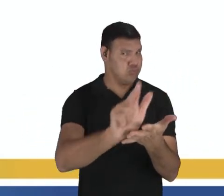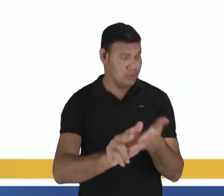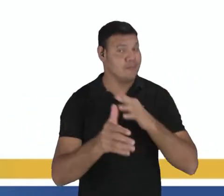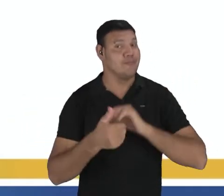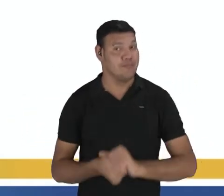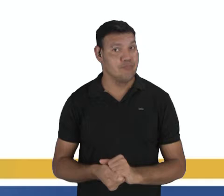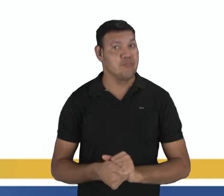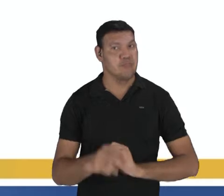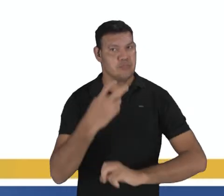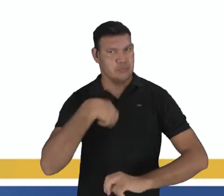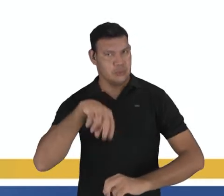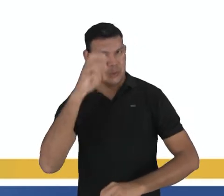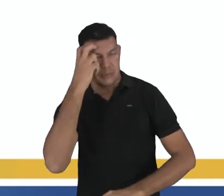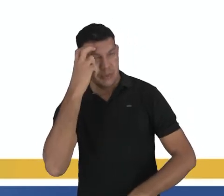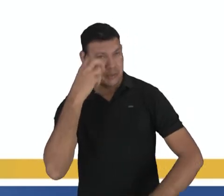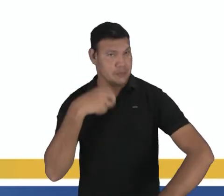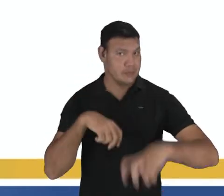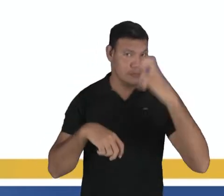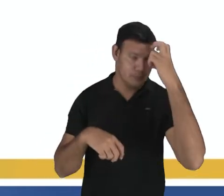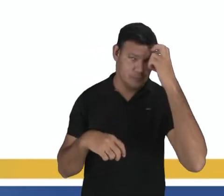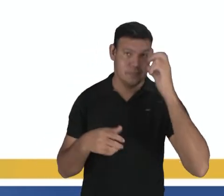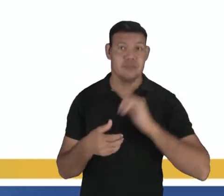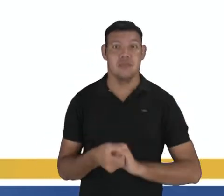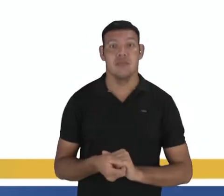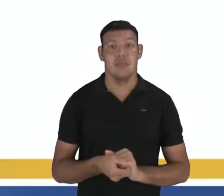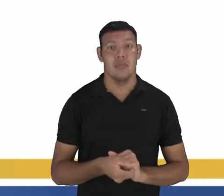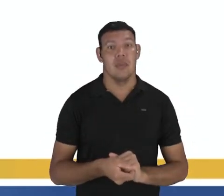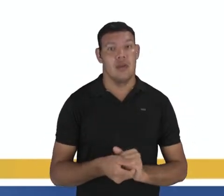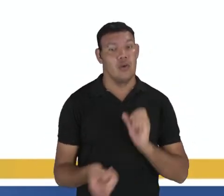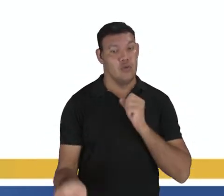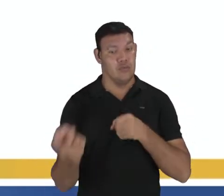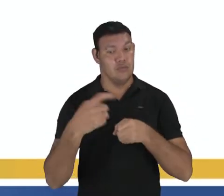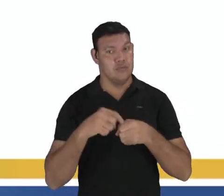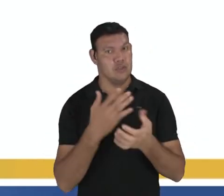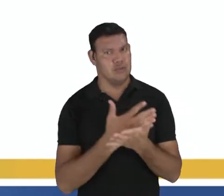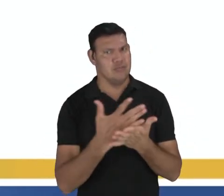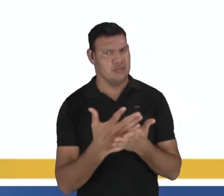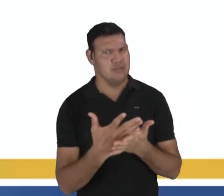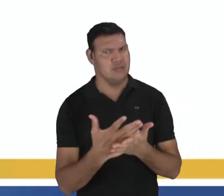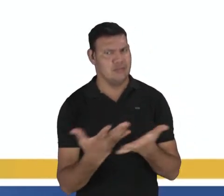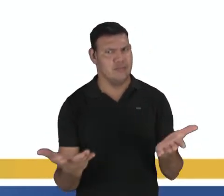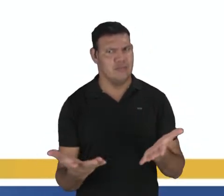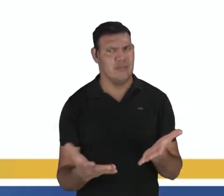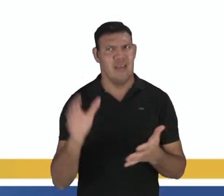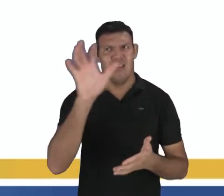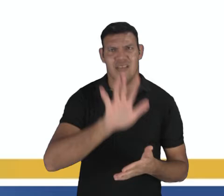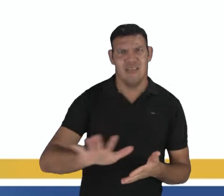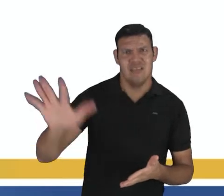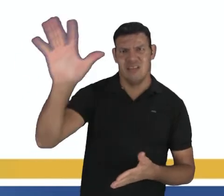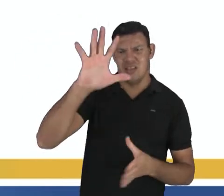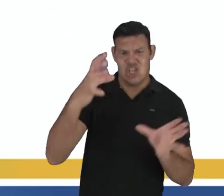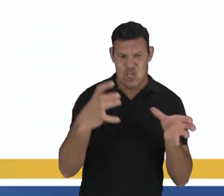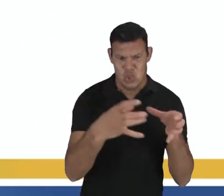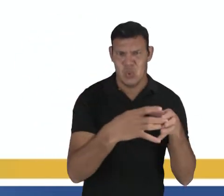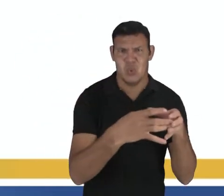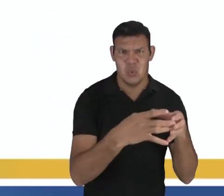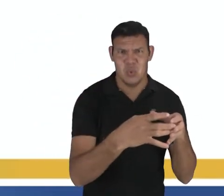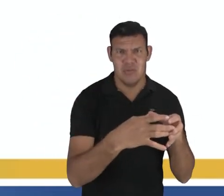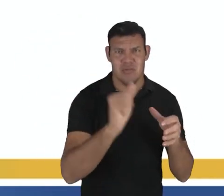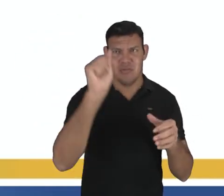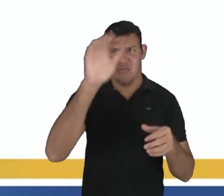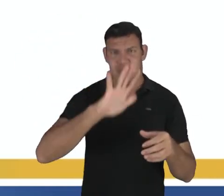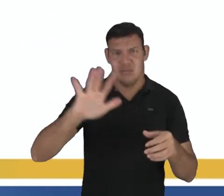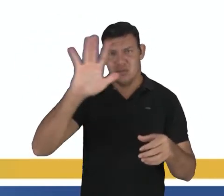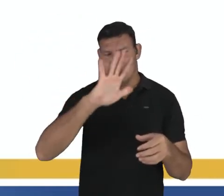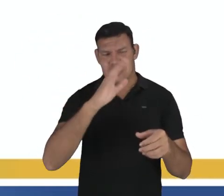né, de cultura. Voltando ao que eu disse no começo, a gente não pode pegar uma aldeia africana que tem